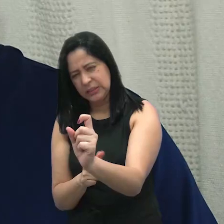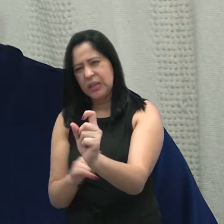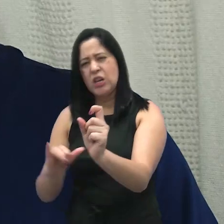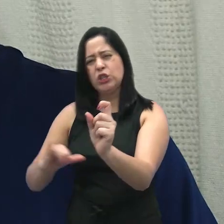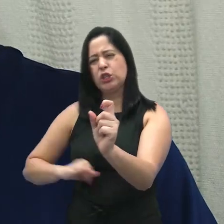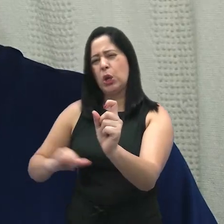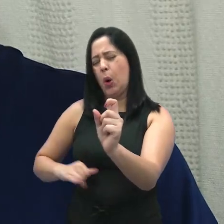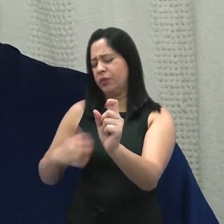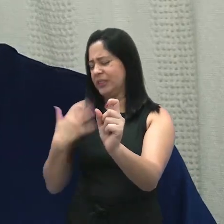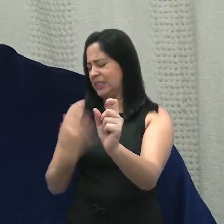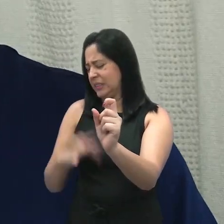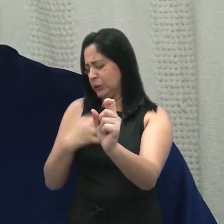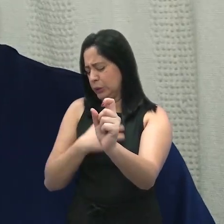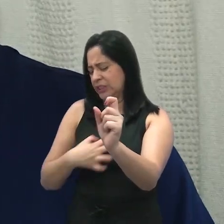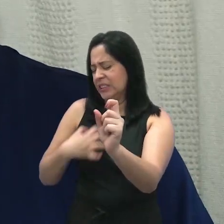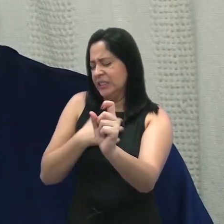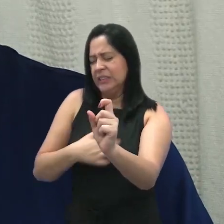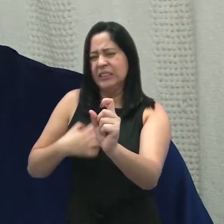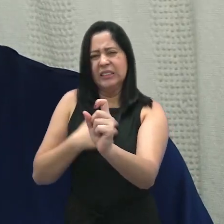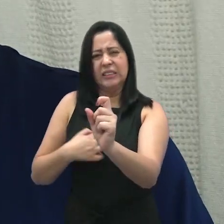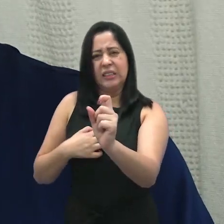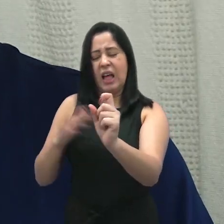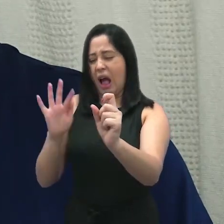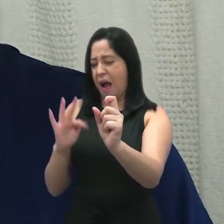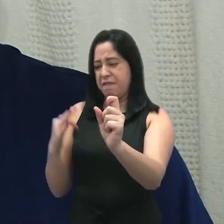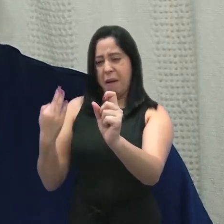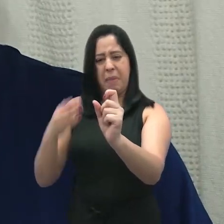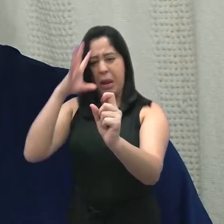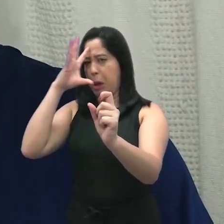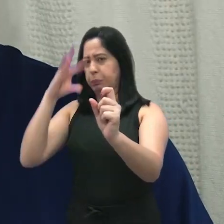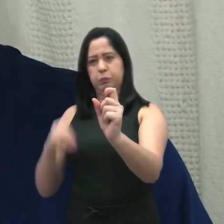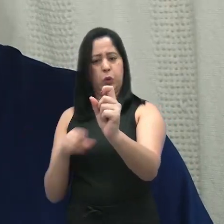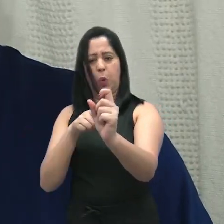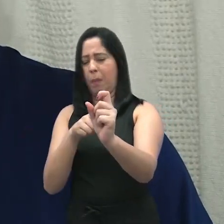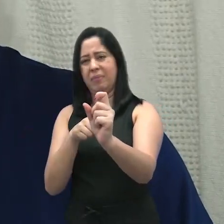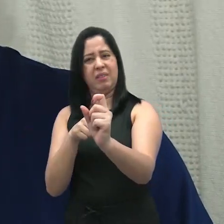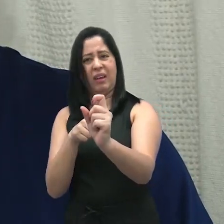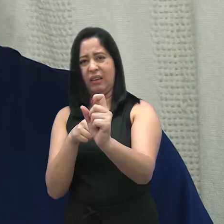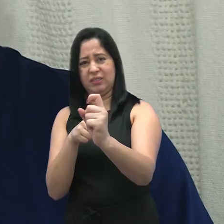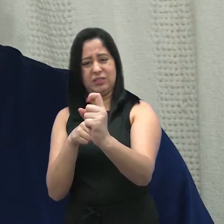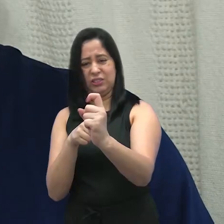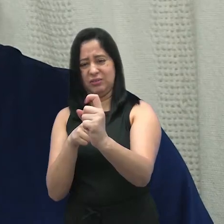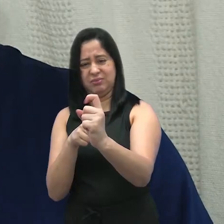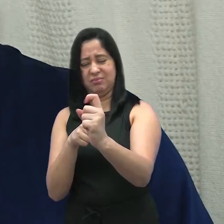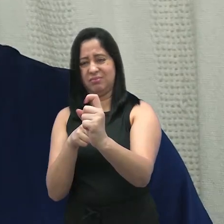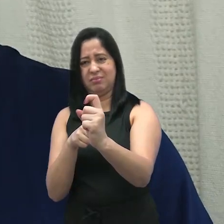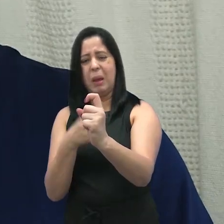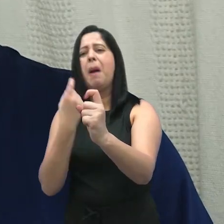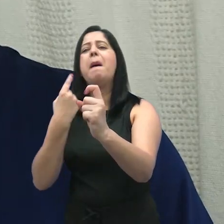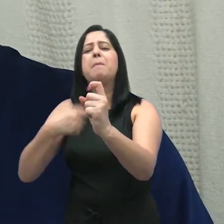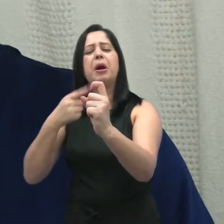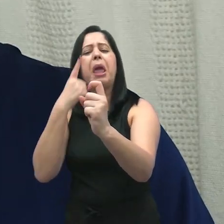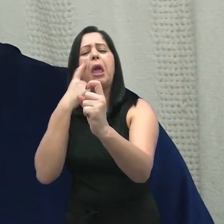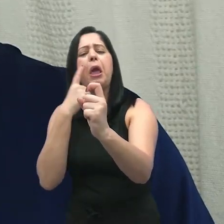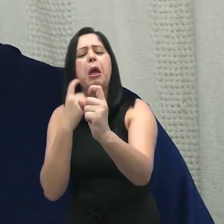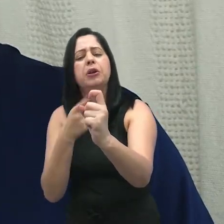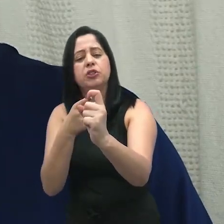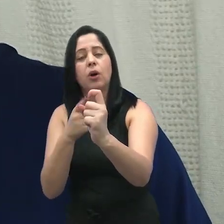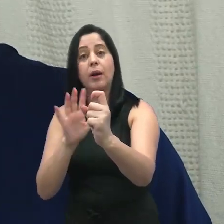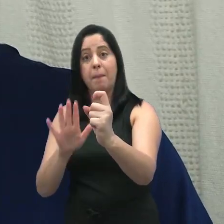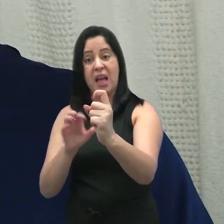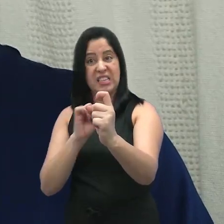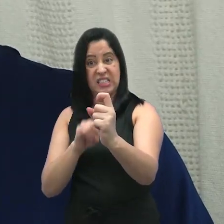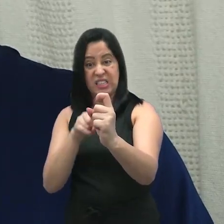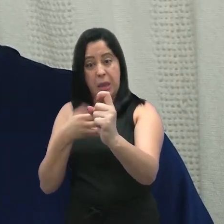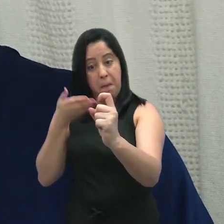destroçadas, com uma dor que só ela sente. A família não entende o porquê do choro, o porquê dessa dor, mas é uma